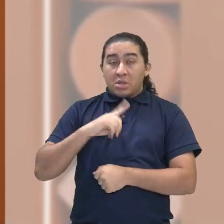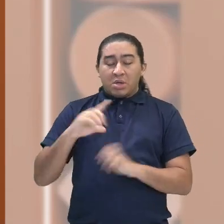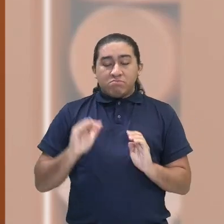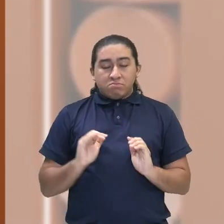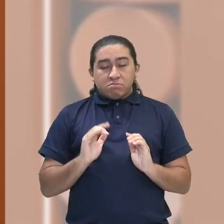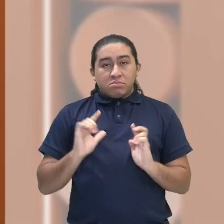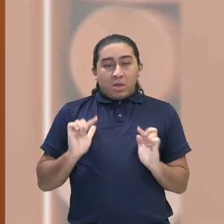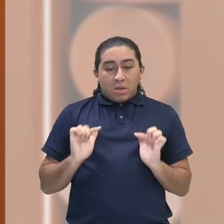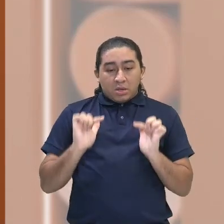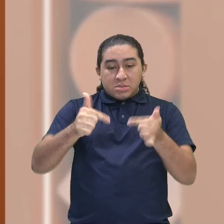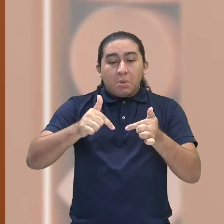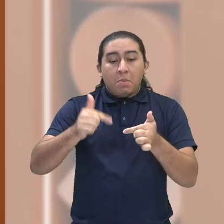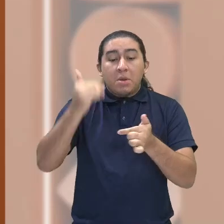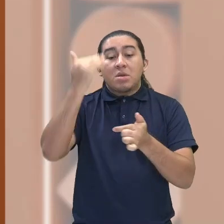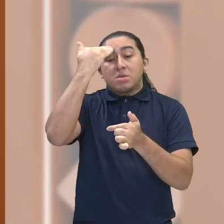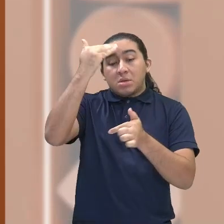compreender